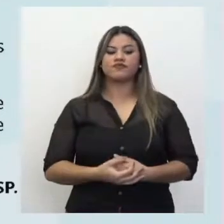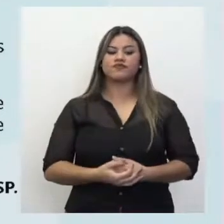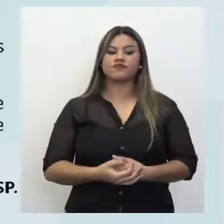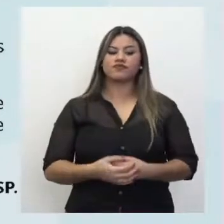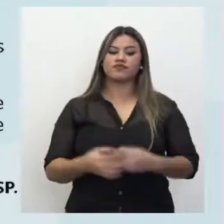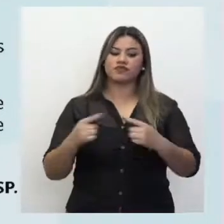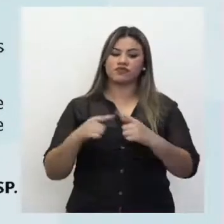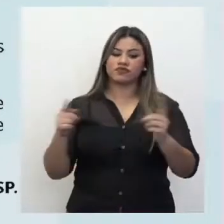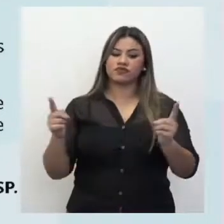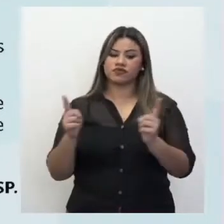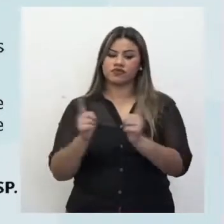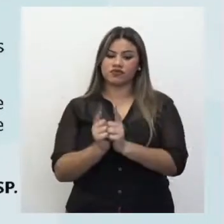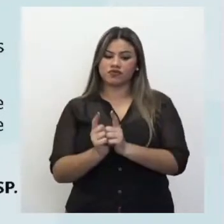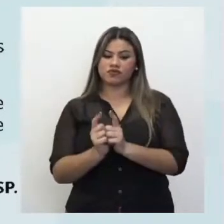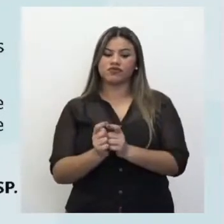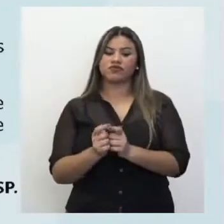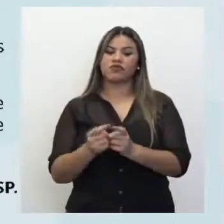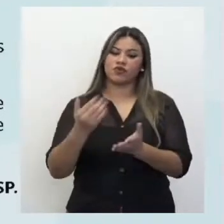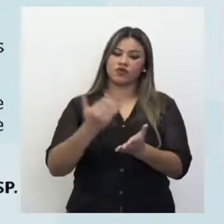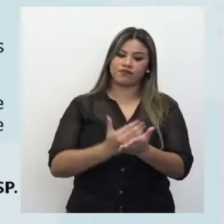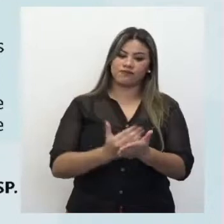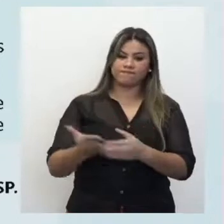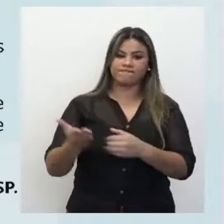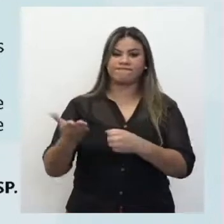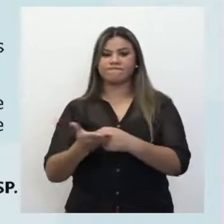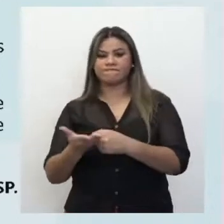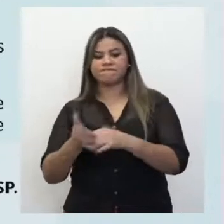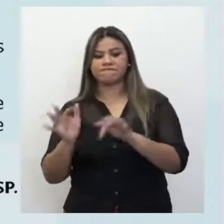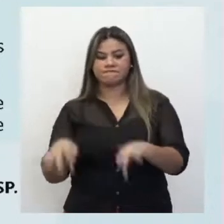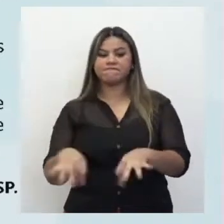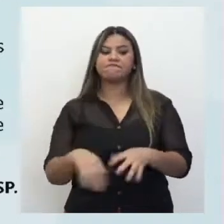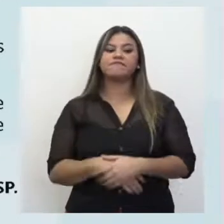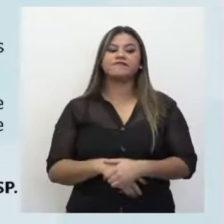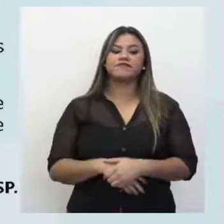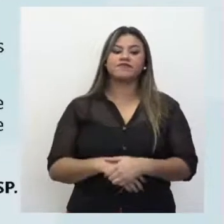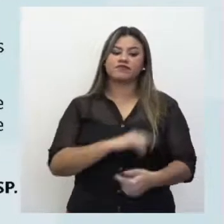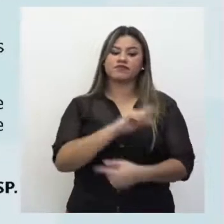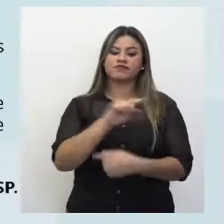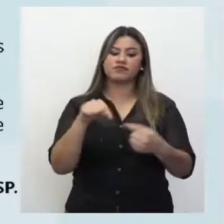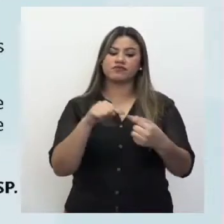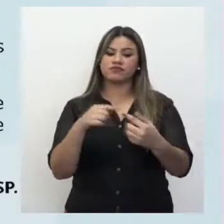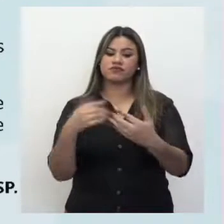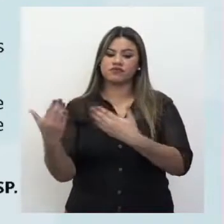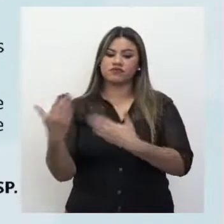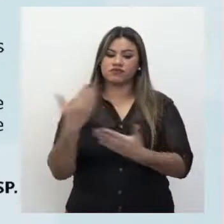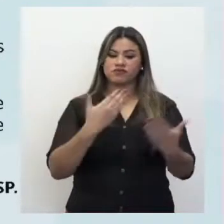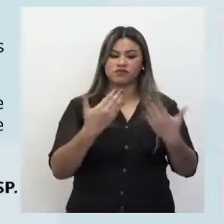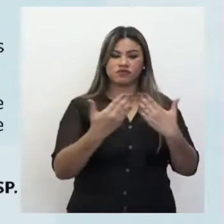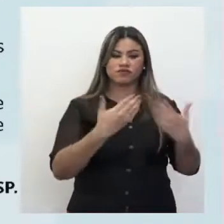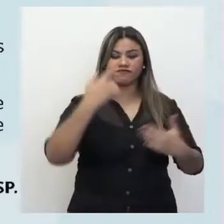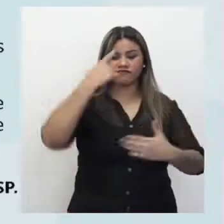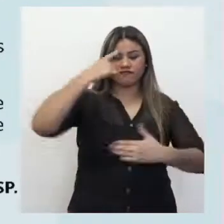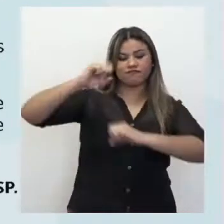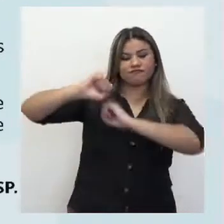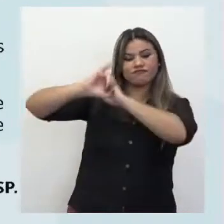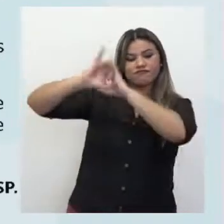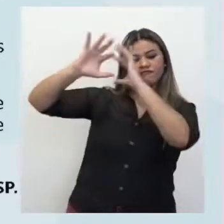literária curta, com começo, meio e fim. Tem por objetivo comunicativo despertar no leitor a